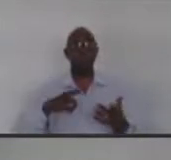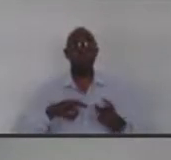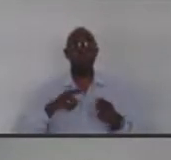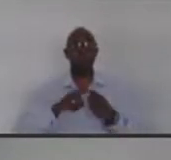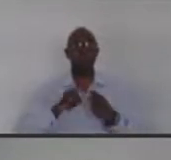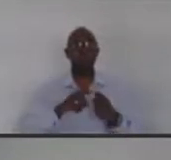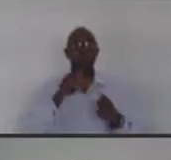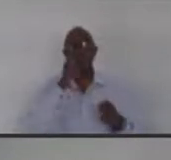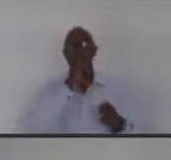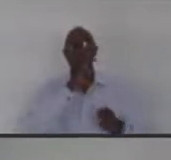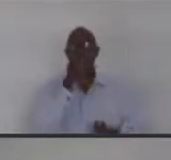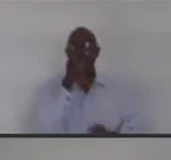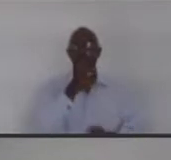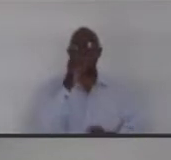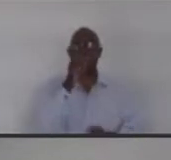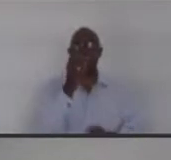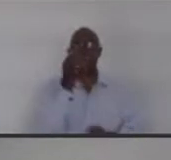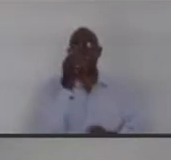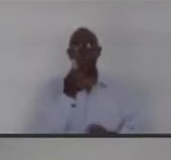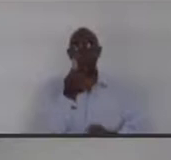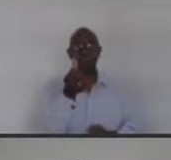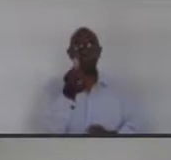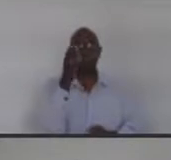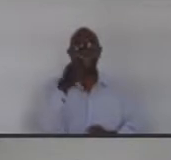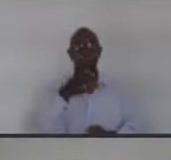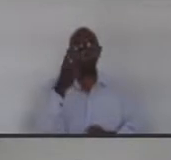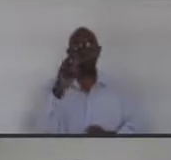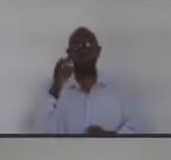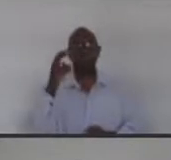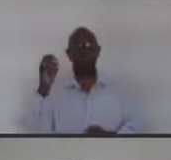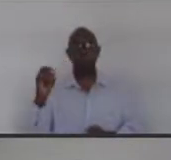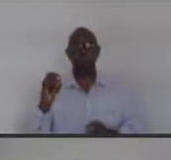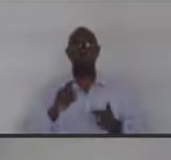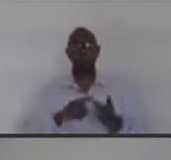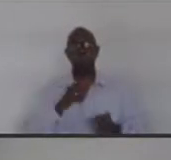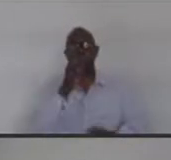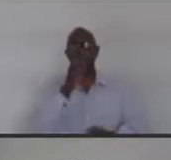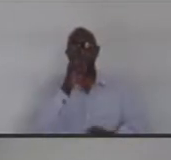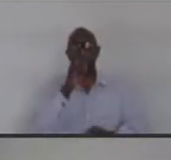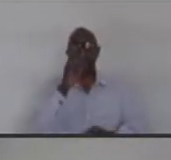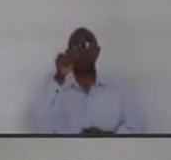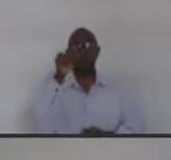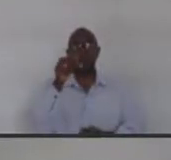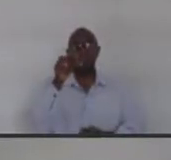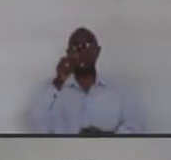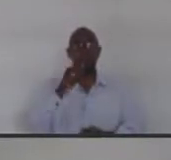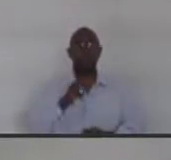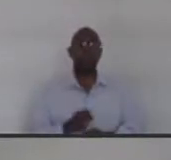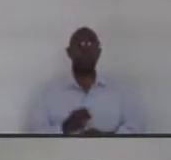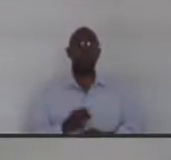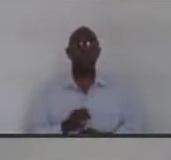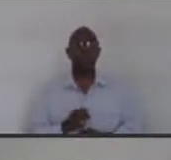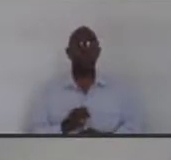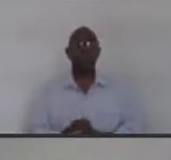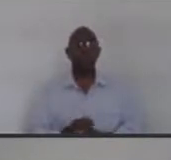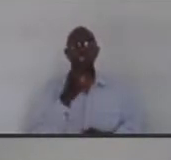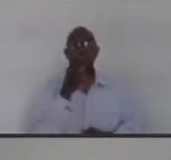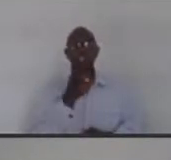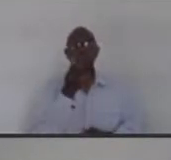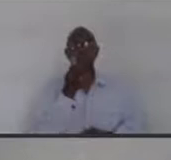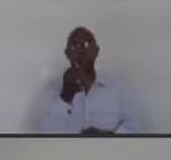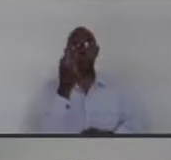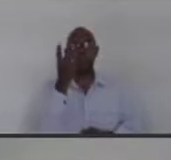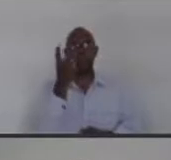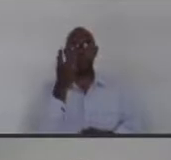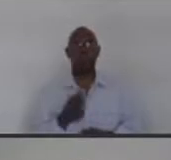projeto 156 de 2020, 157 de 2020, 162 de